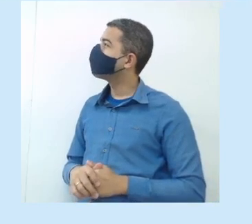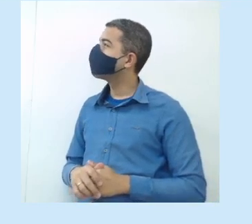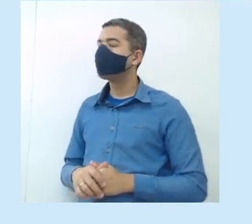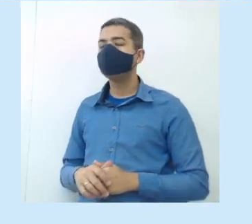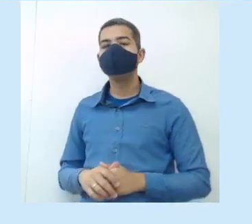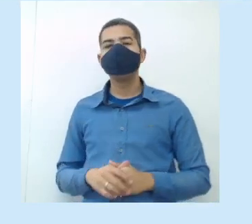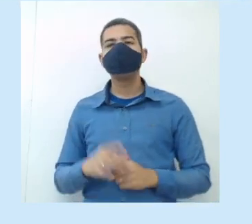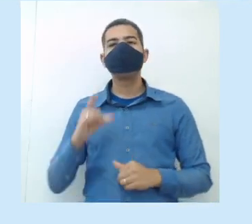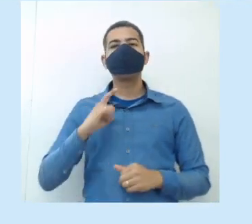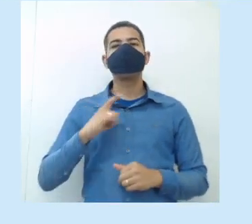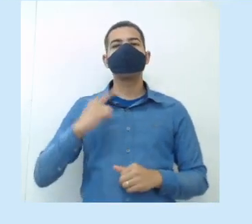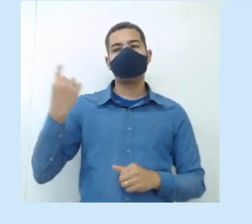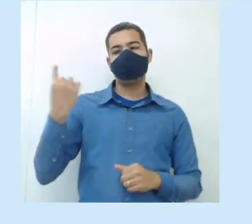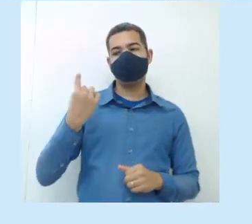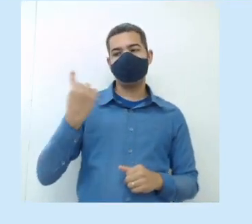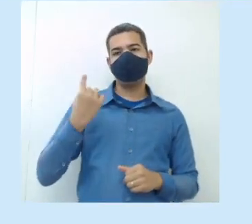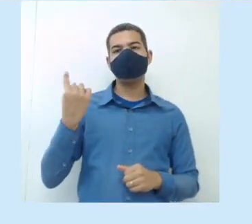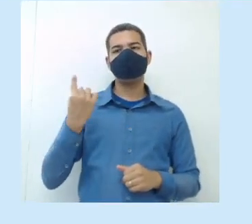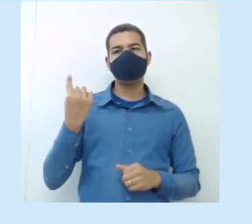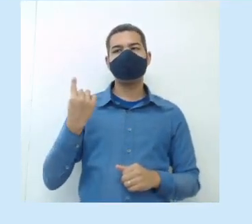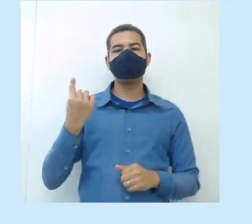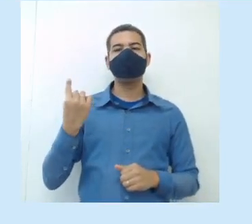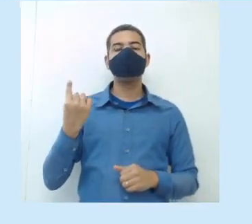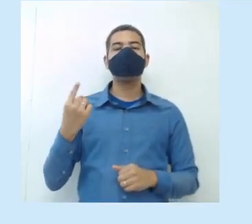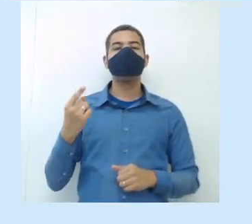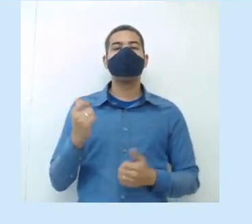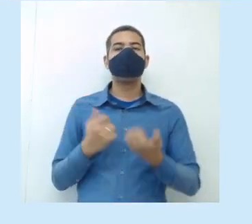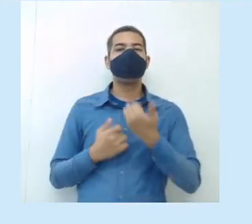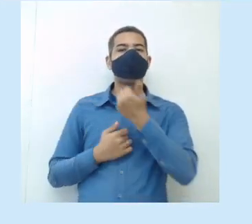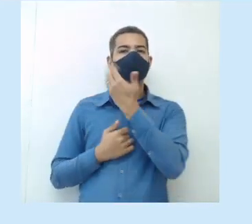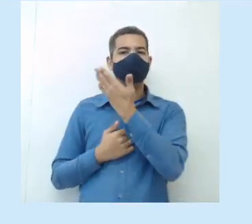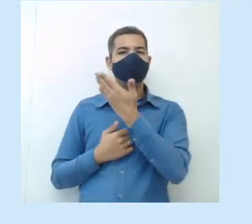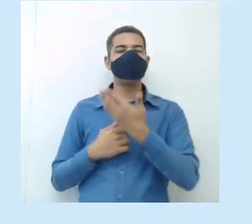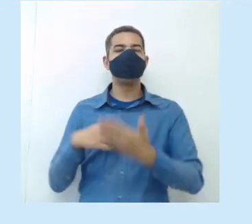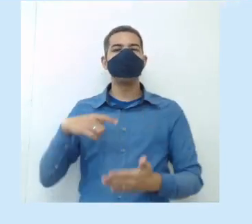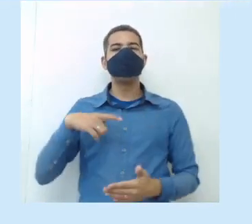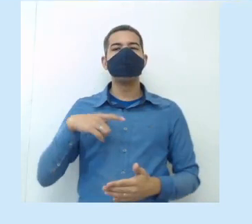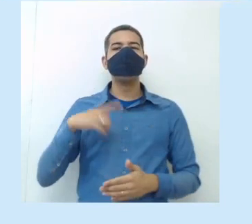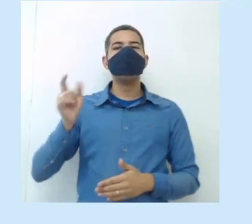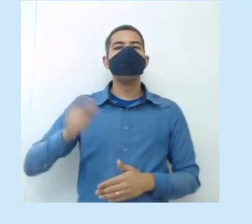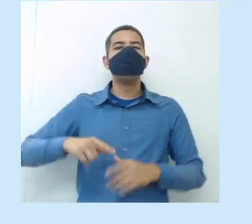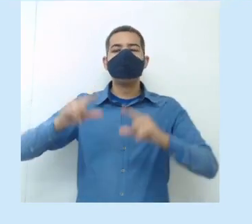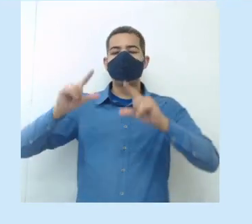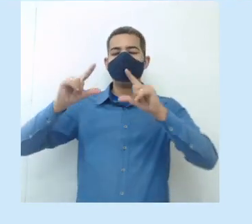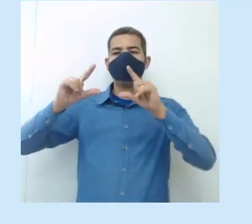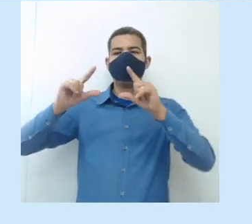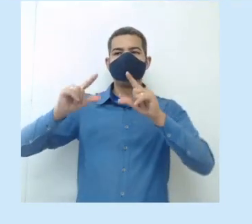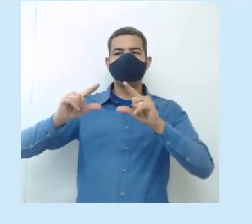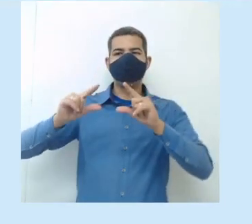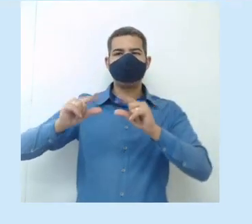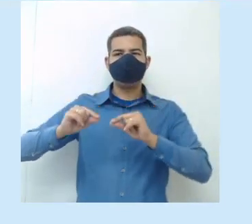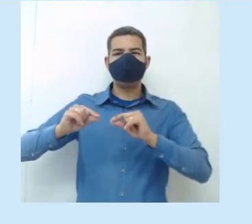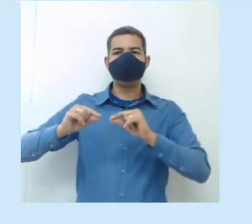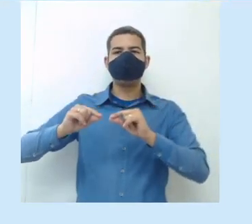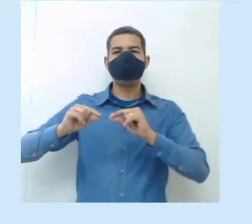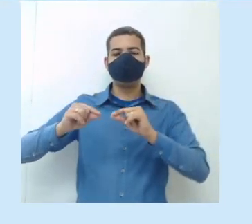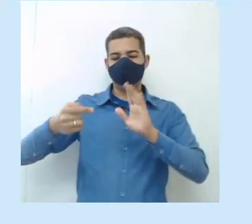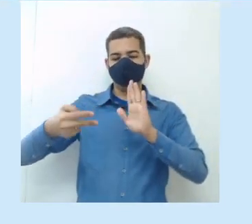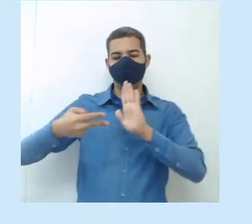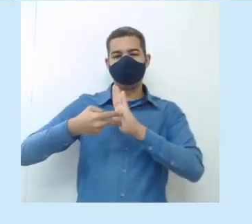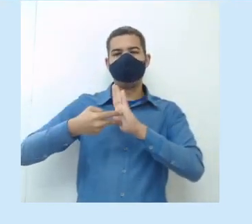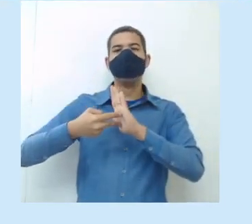Esse primeiro desenho do lado esquerdo do teu monitor, da tua tela, é o celular carregando. Quando ele